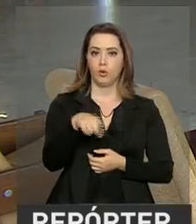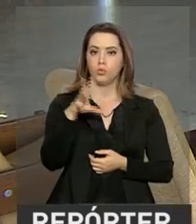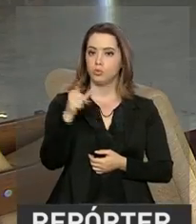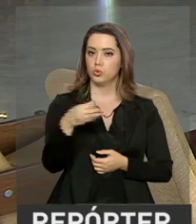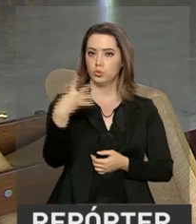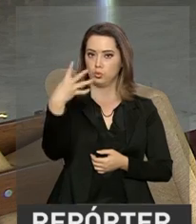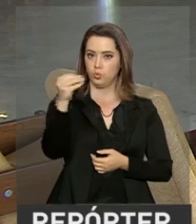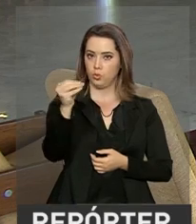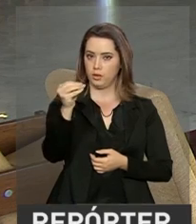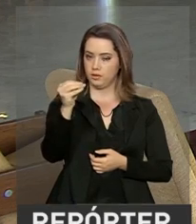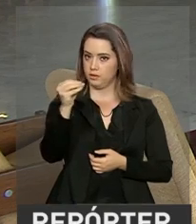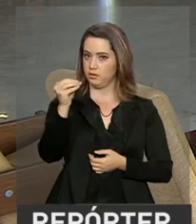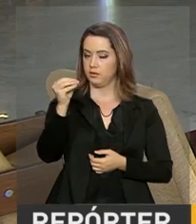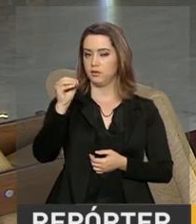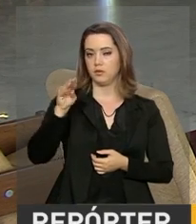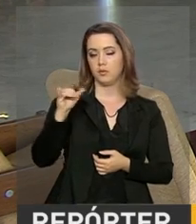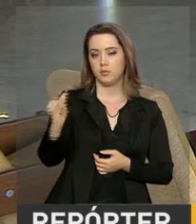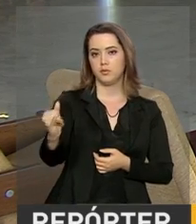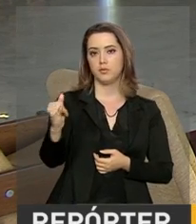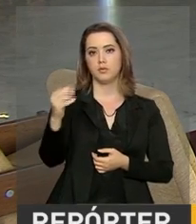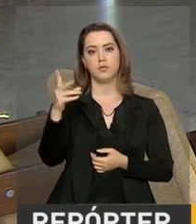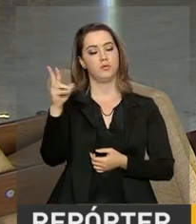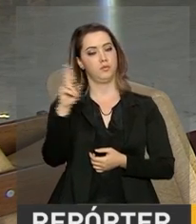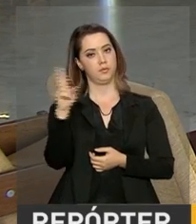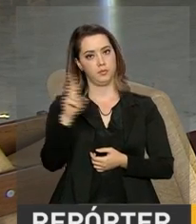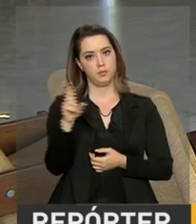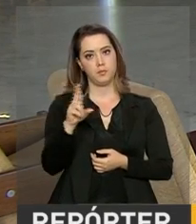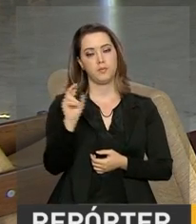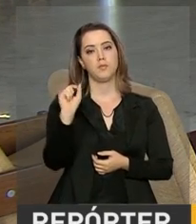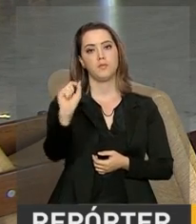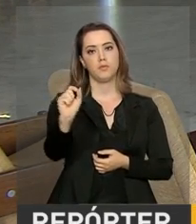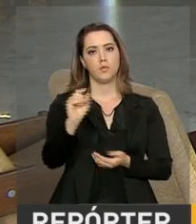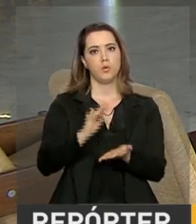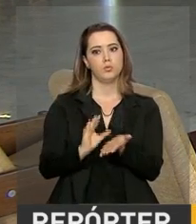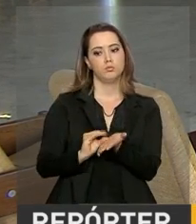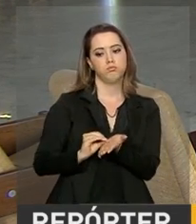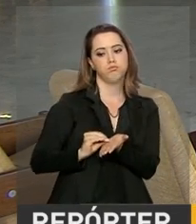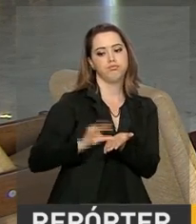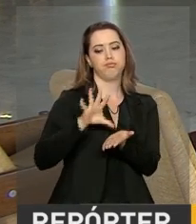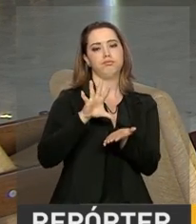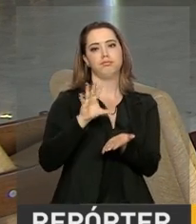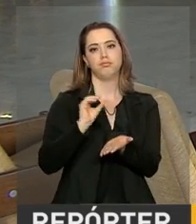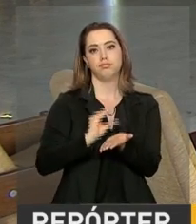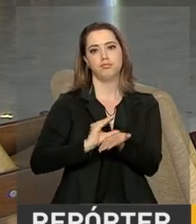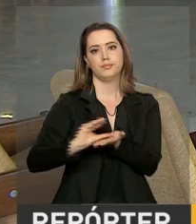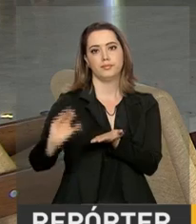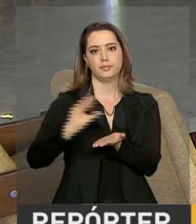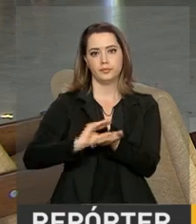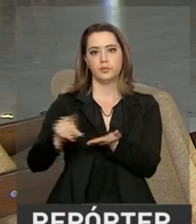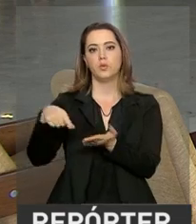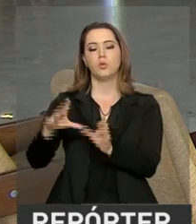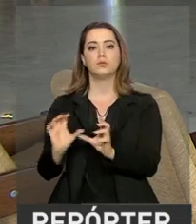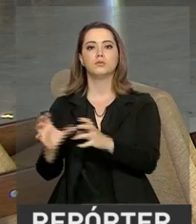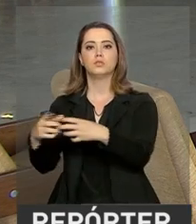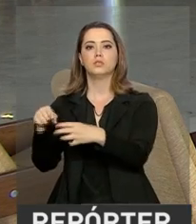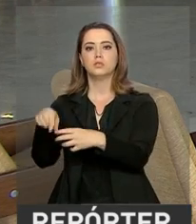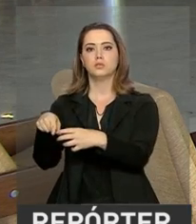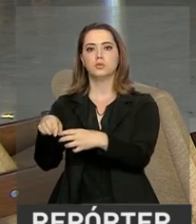de 40 bilhões de reais desembolsados, os maiores repasses, a maior parte dos repasses foi para o setor